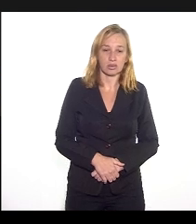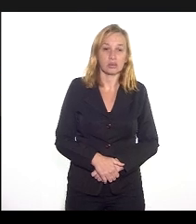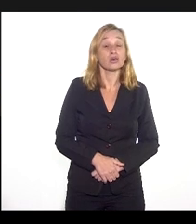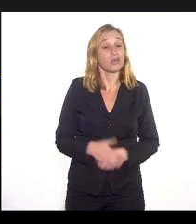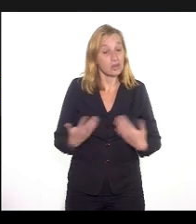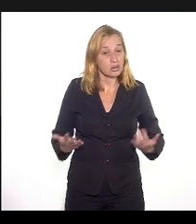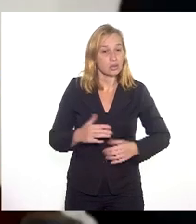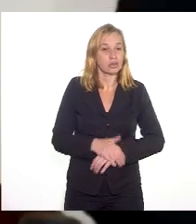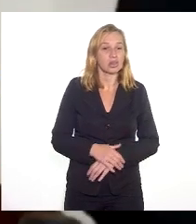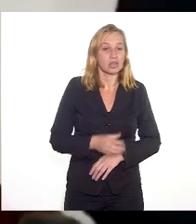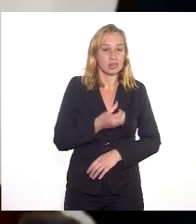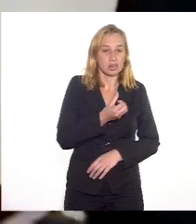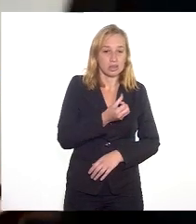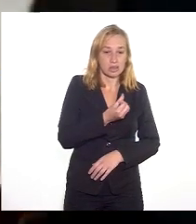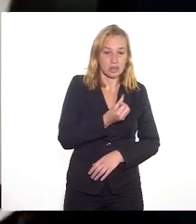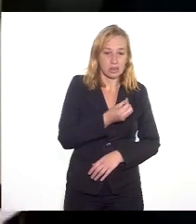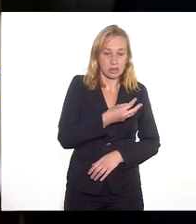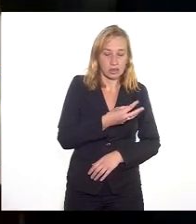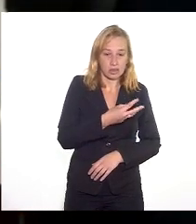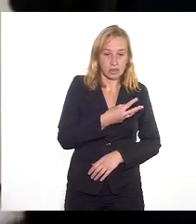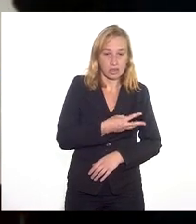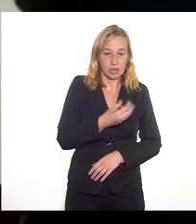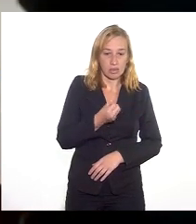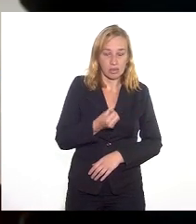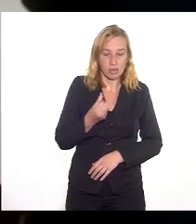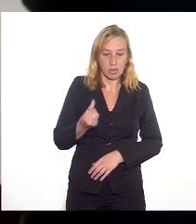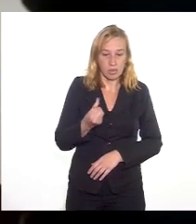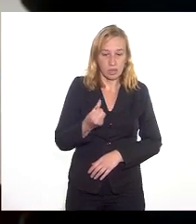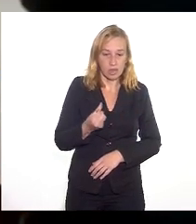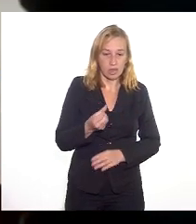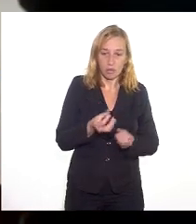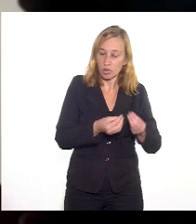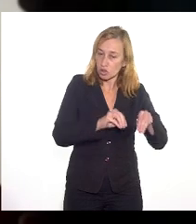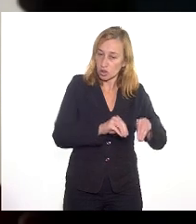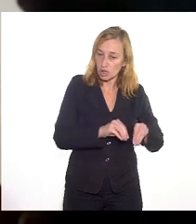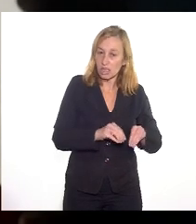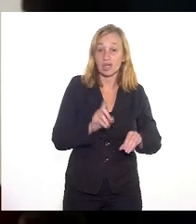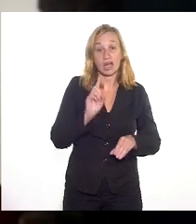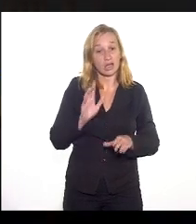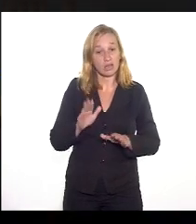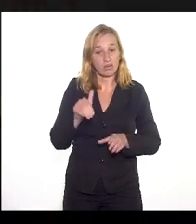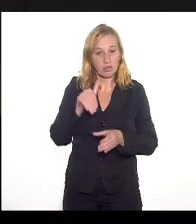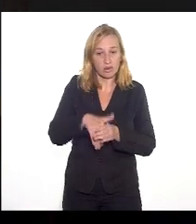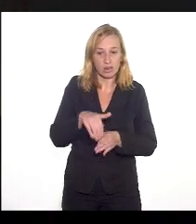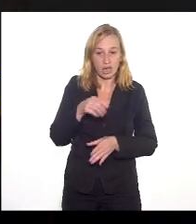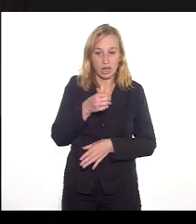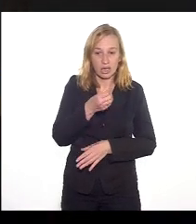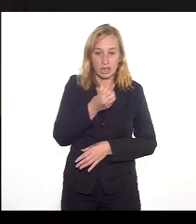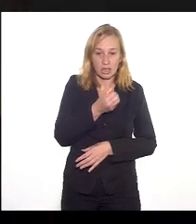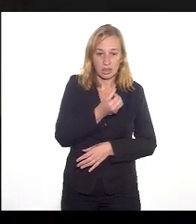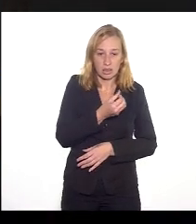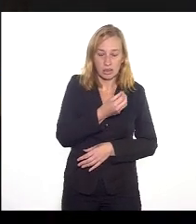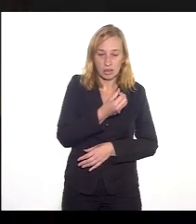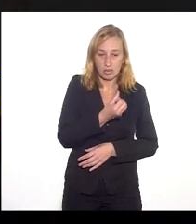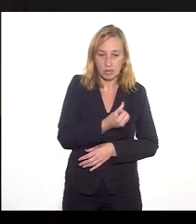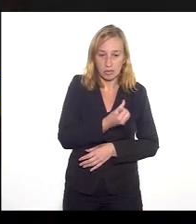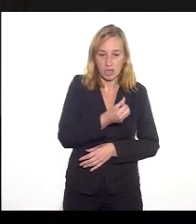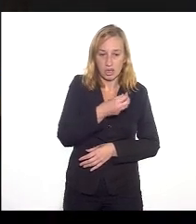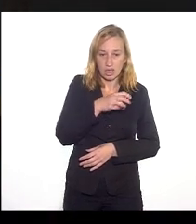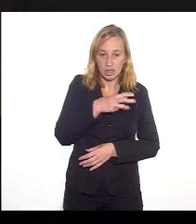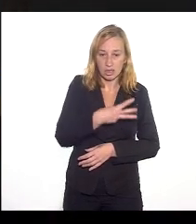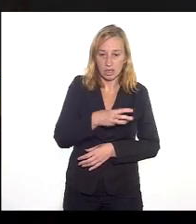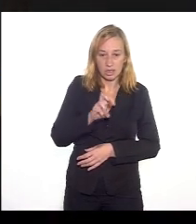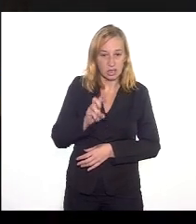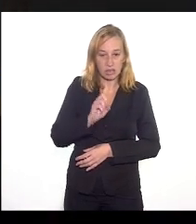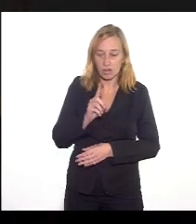Então, o 366 está prejudicado, não está aprovado ainda, que eu vou votar 635. Senhor presidente. A 635 não